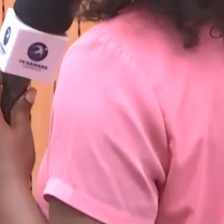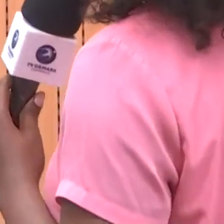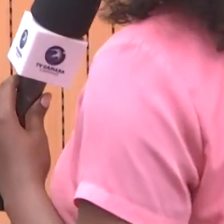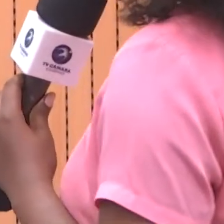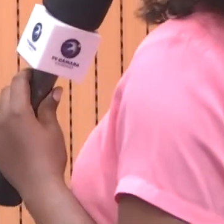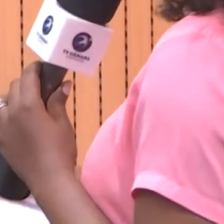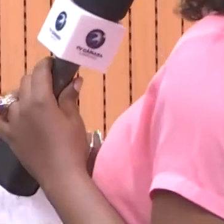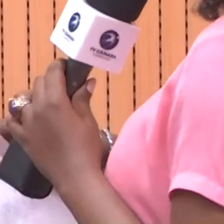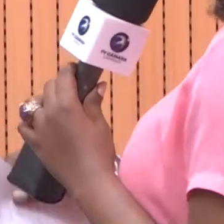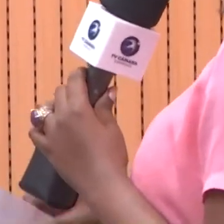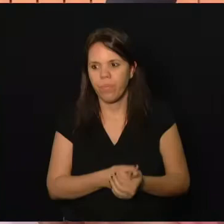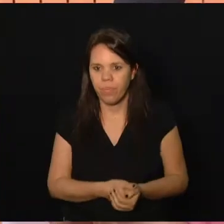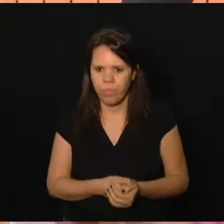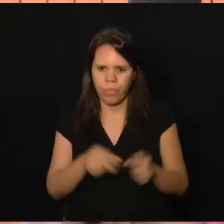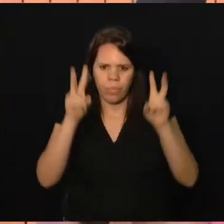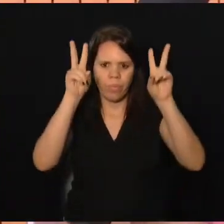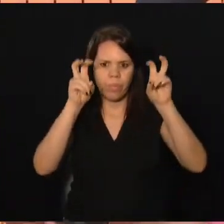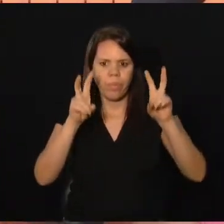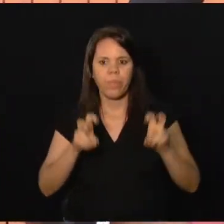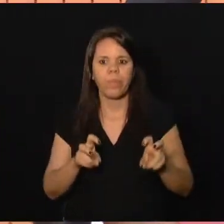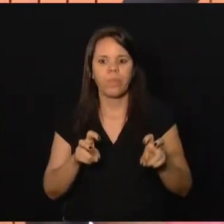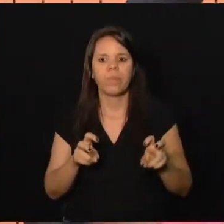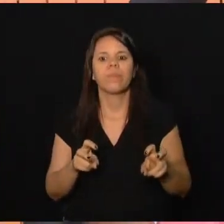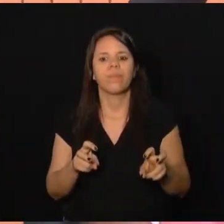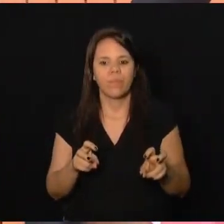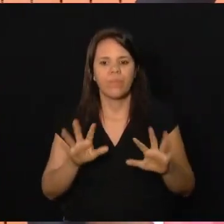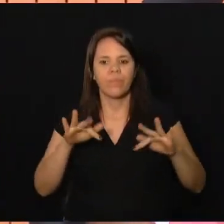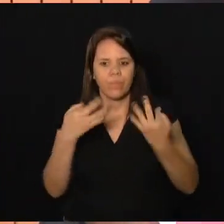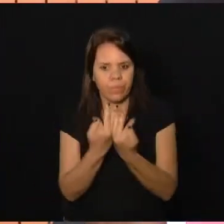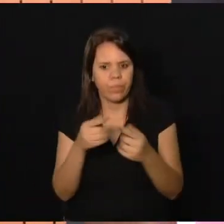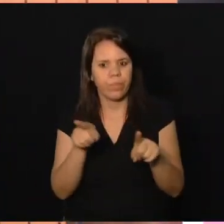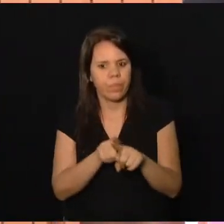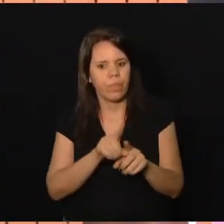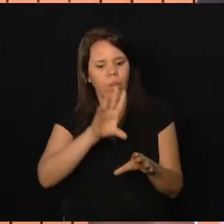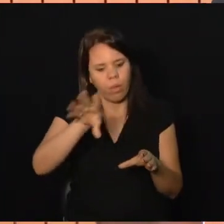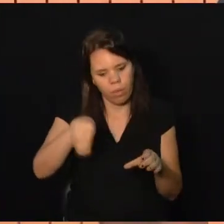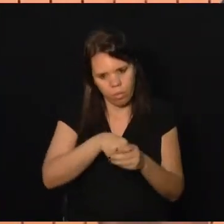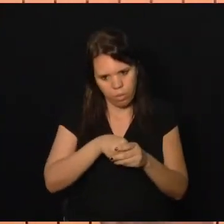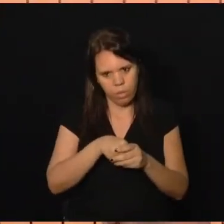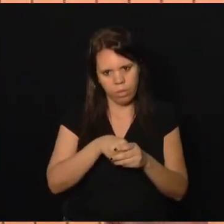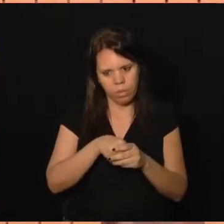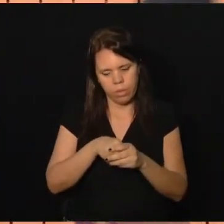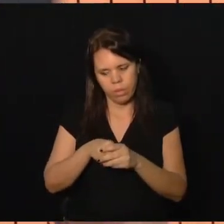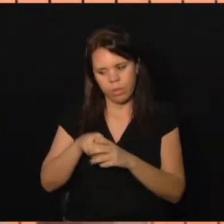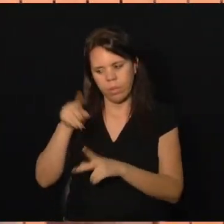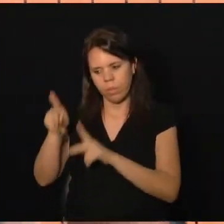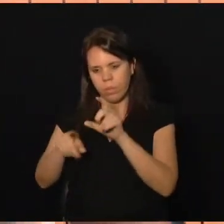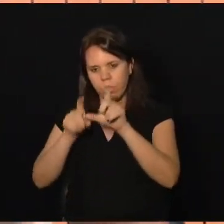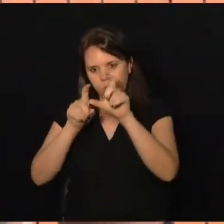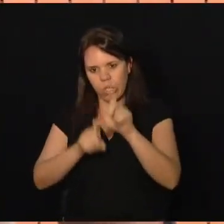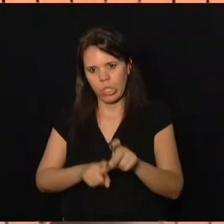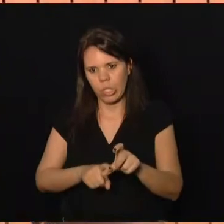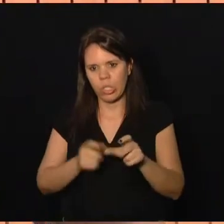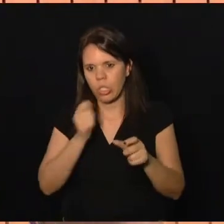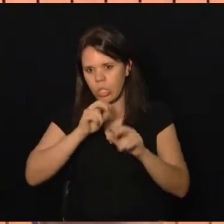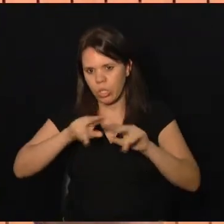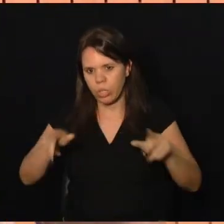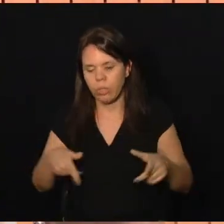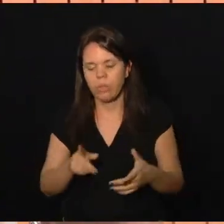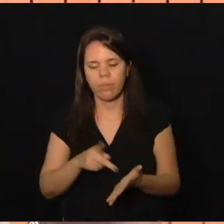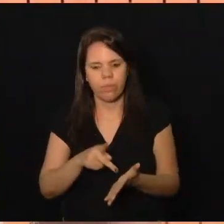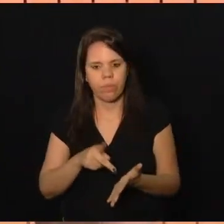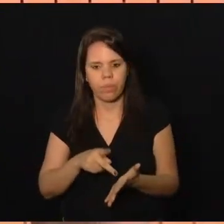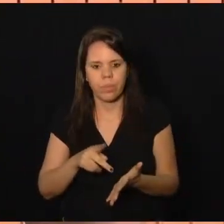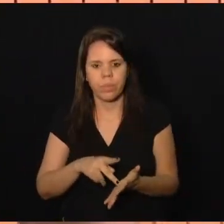boa tarde. São temas relevantes, né? Porque a família também é parte dessa questão de dependência química. Com certeza, a família é